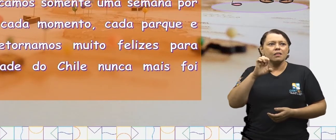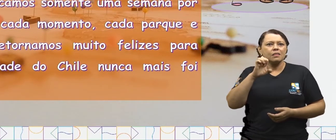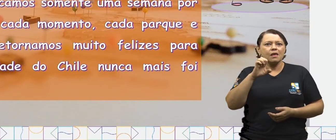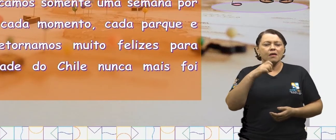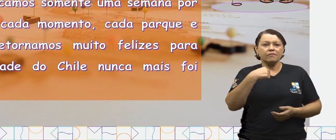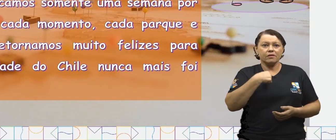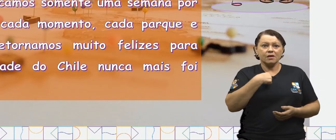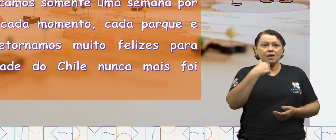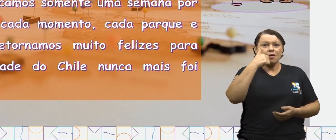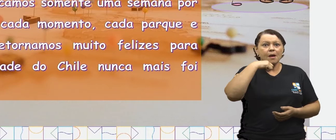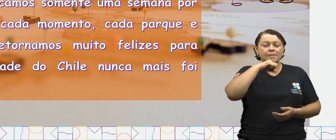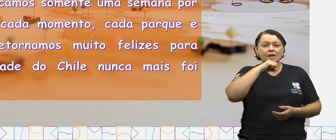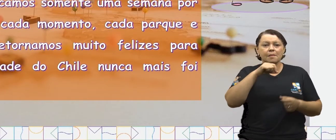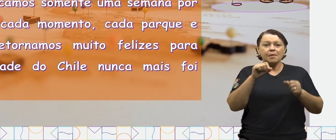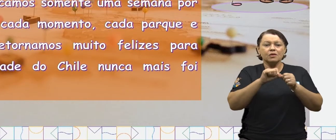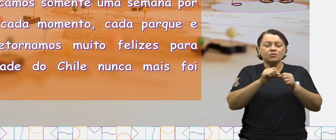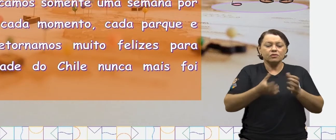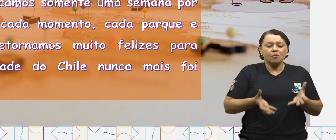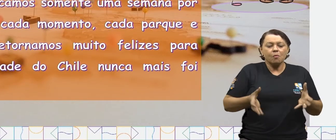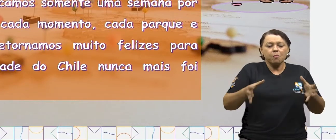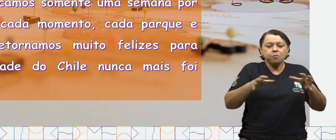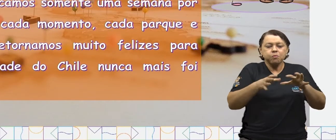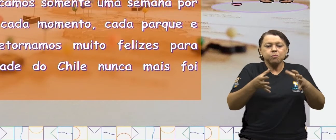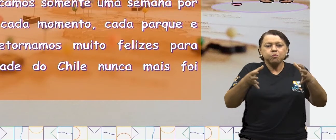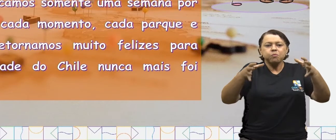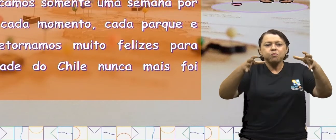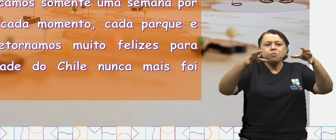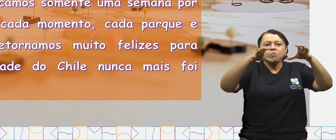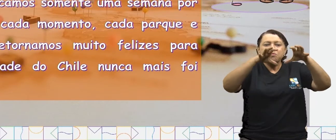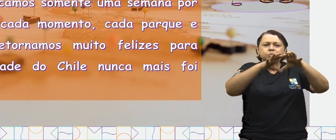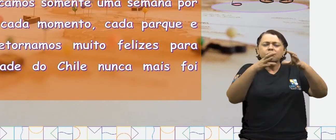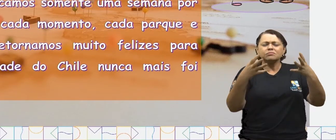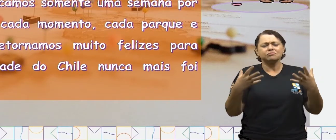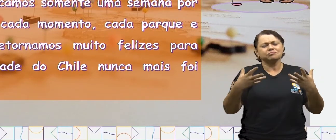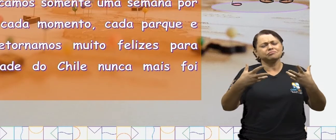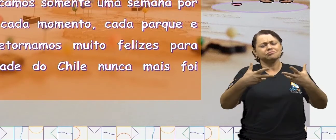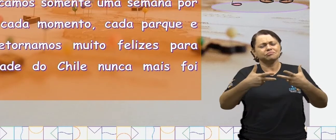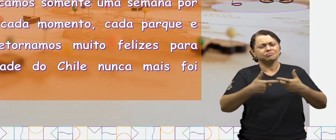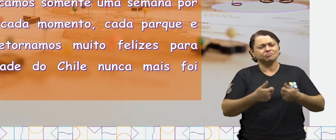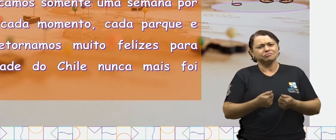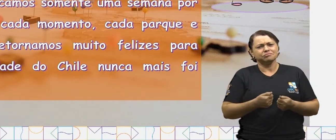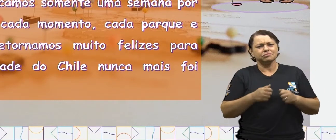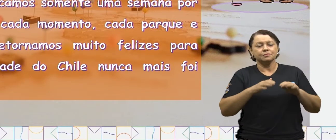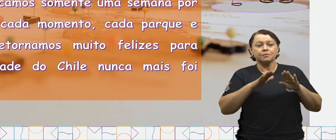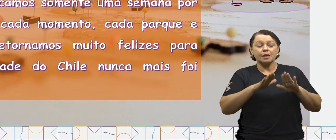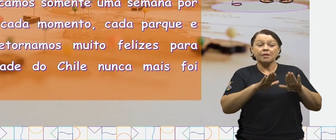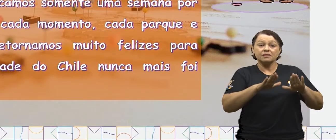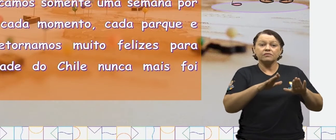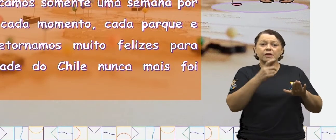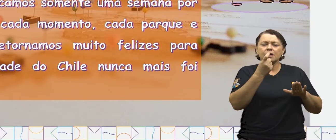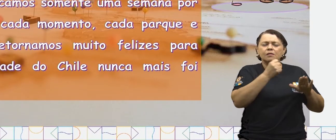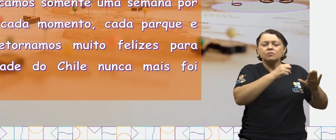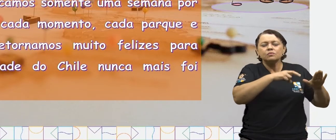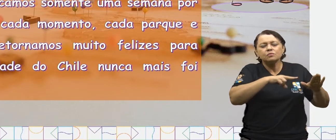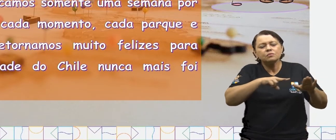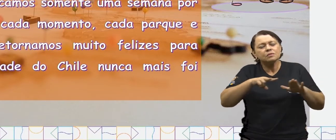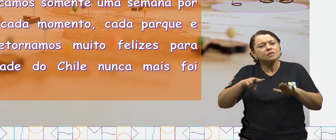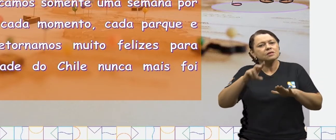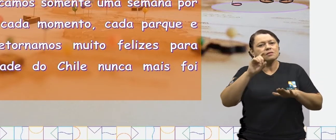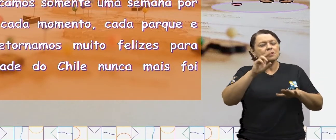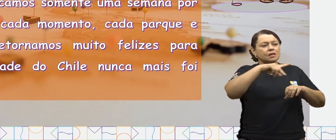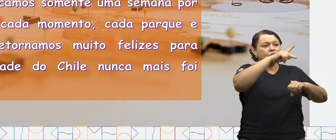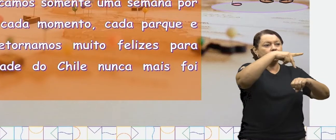e eu fizemos um boneco de neve. Ele ficou tão lindo. Uma pena que ficamos somente uma semana por